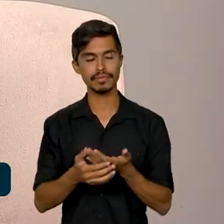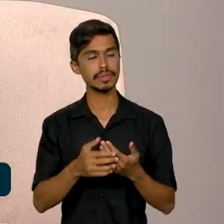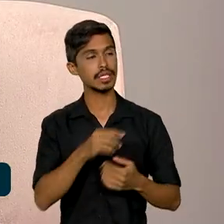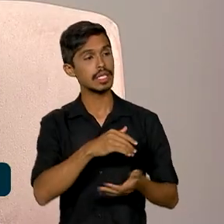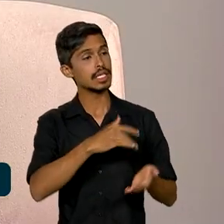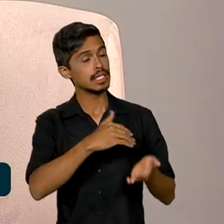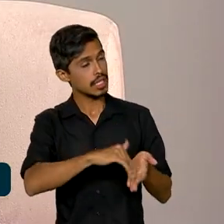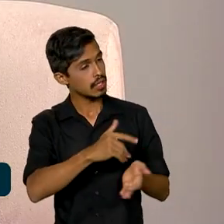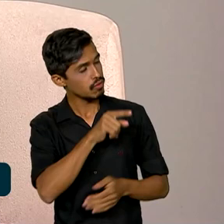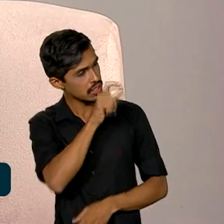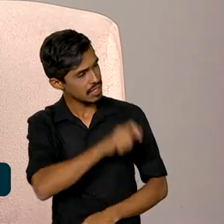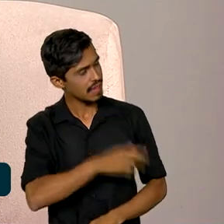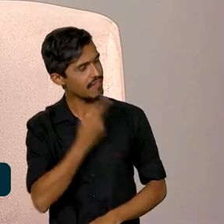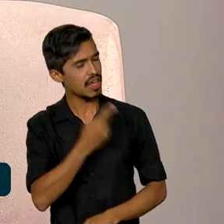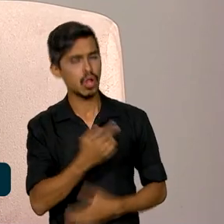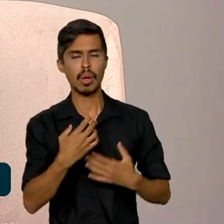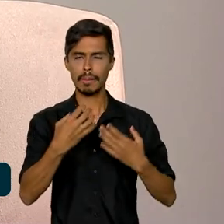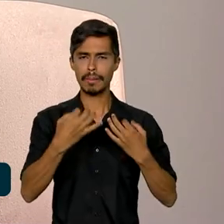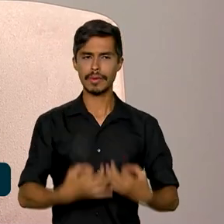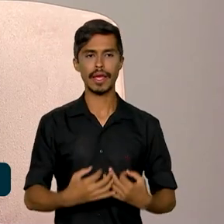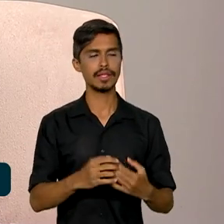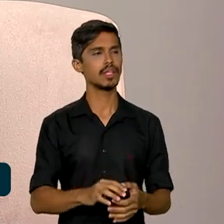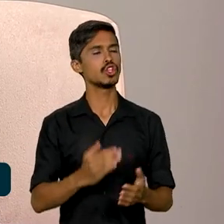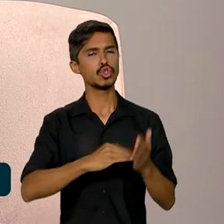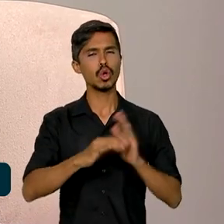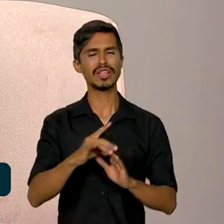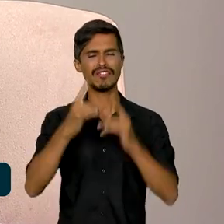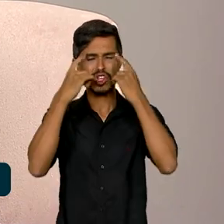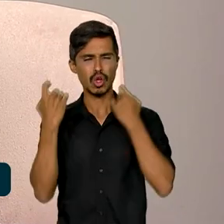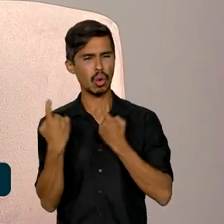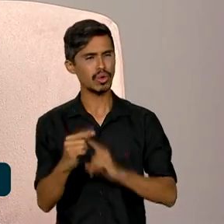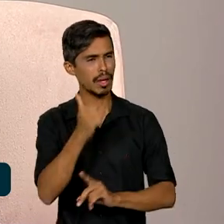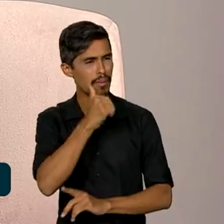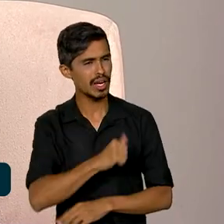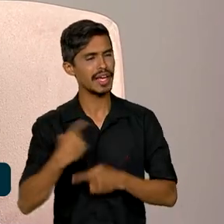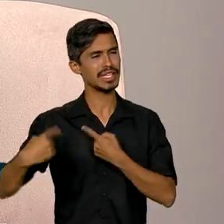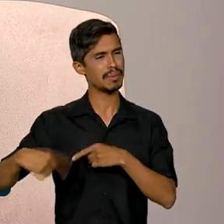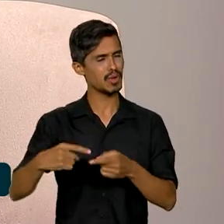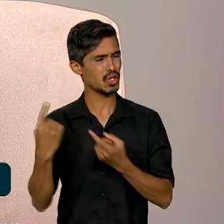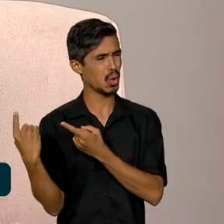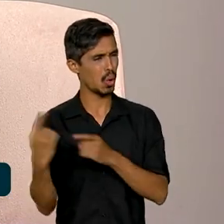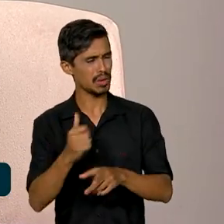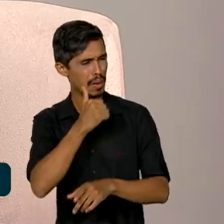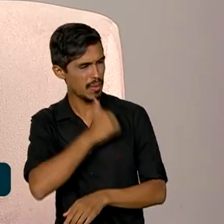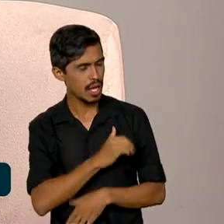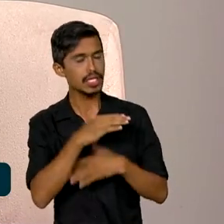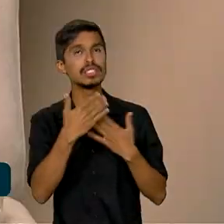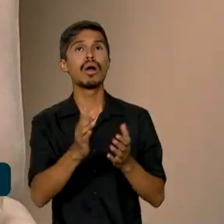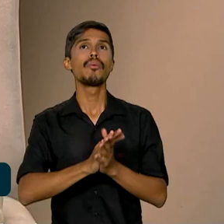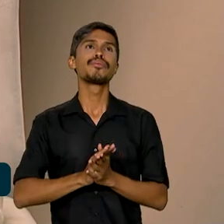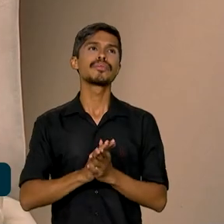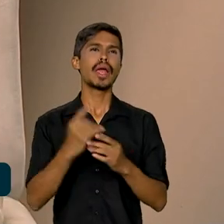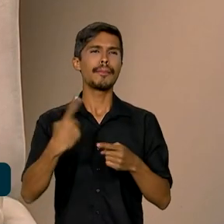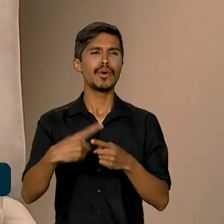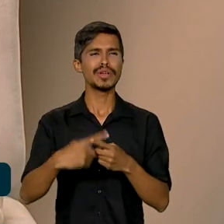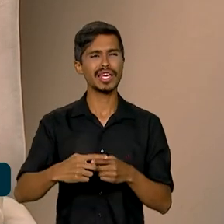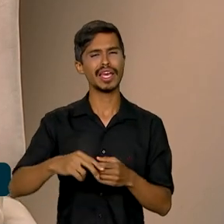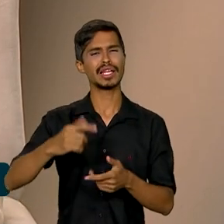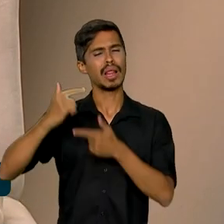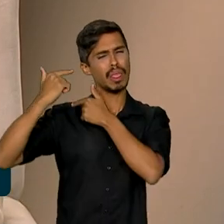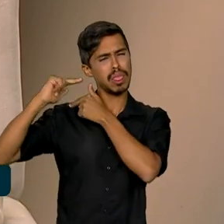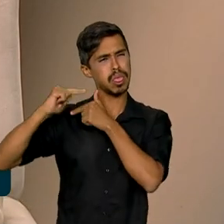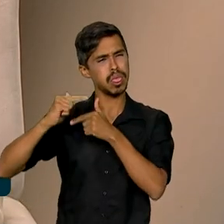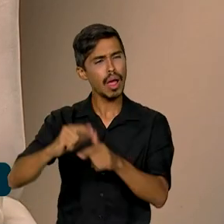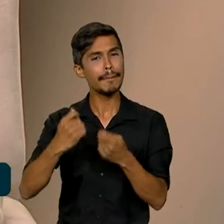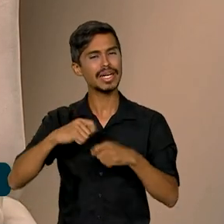bem, toda a forma de violência contra a mulher, incluindo a política, deriva de uma história que